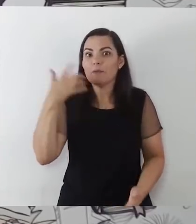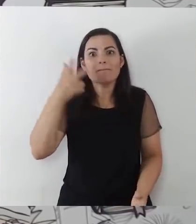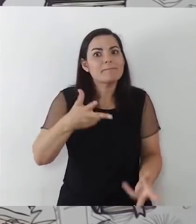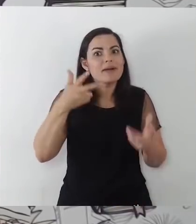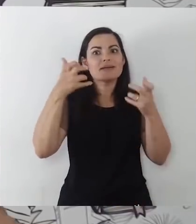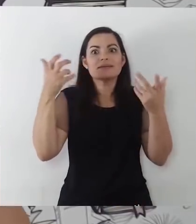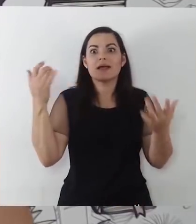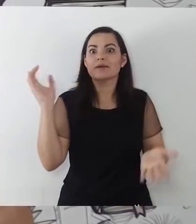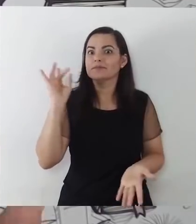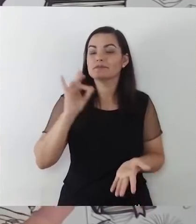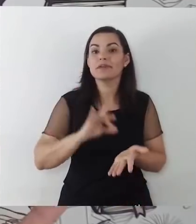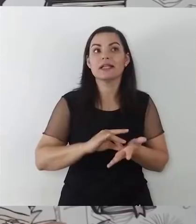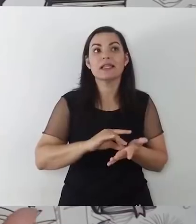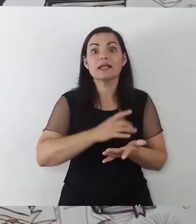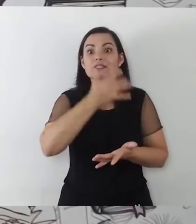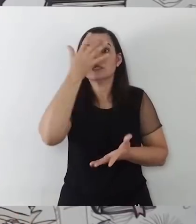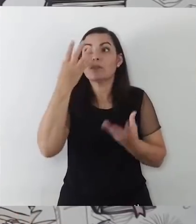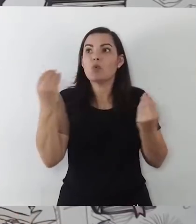Tem Braille.